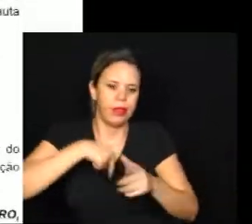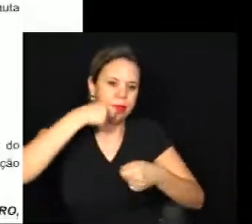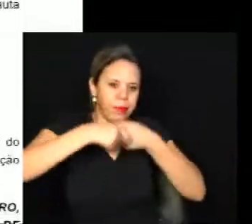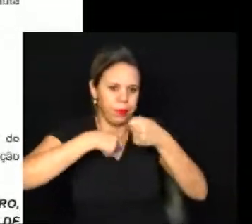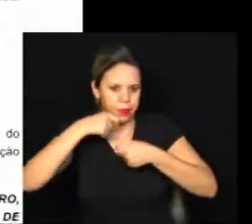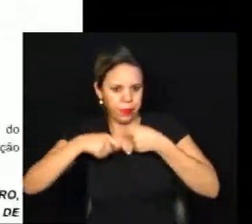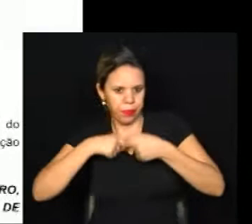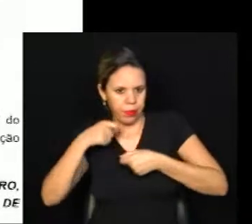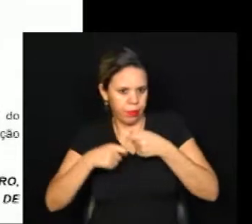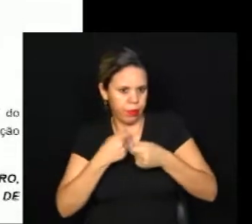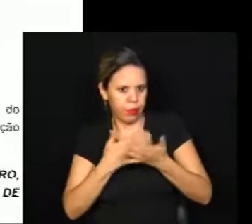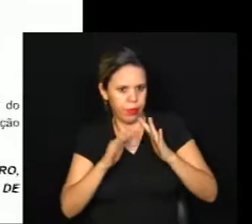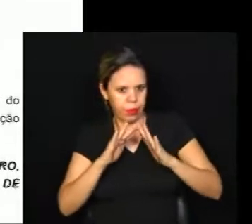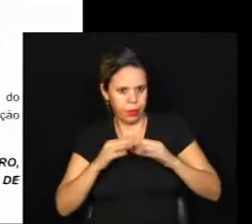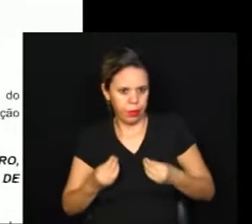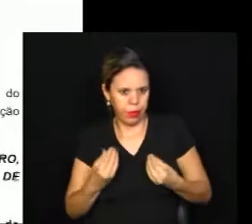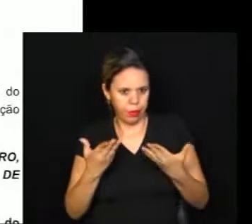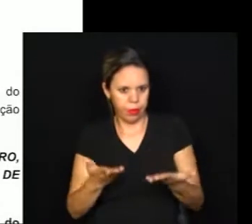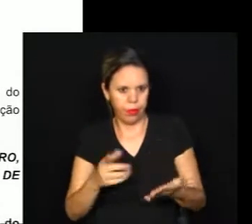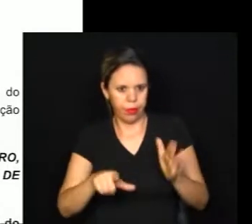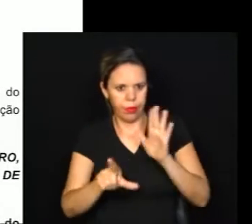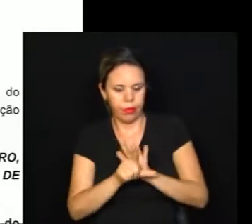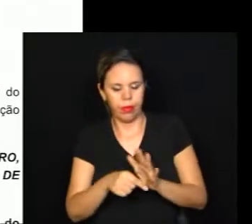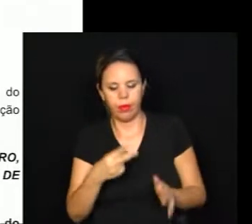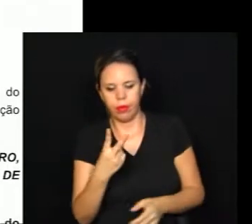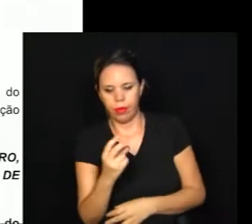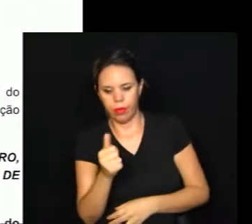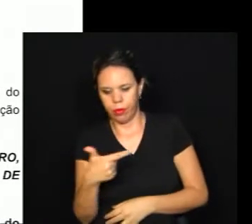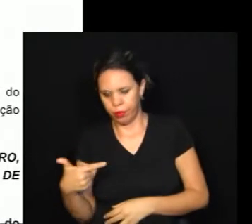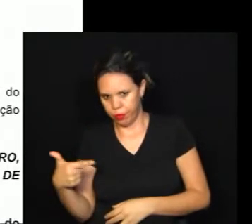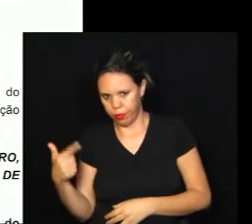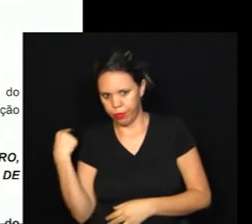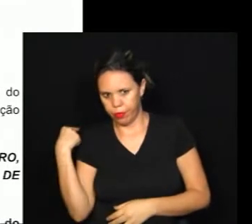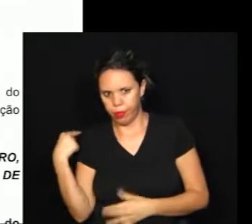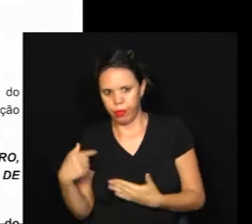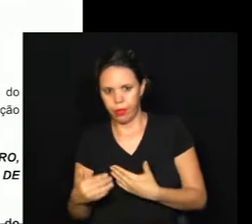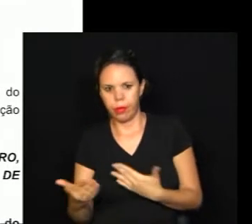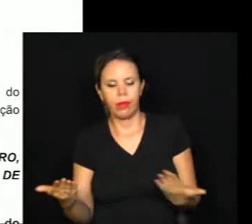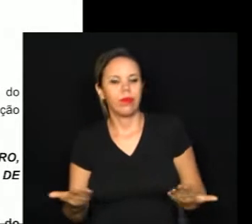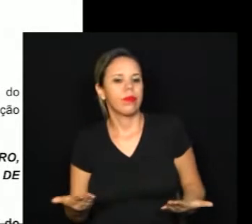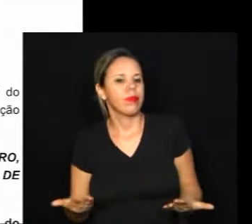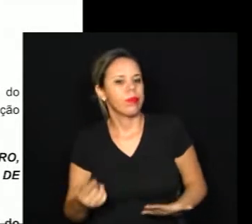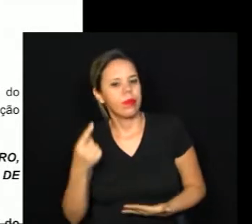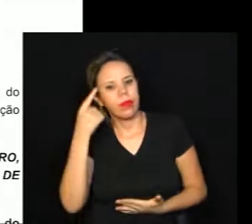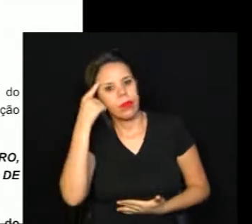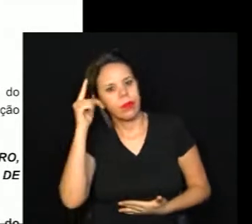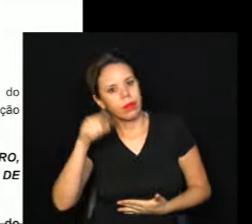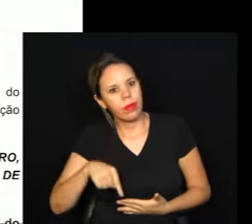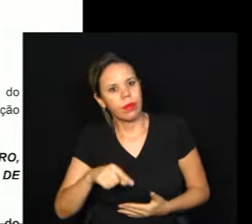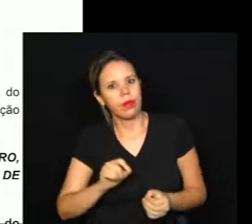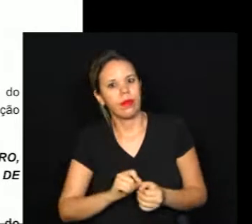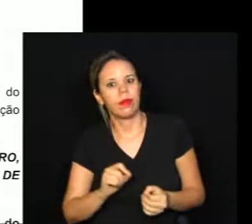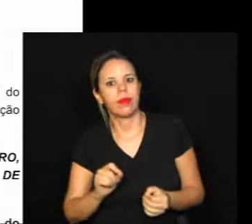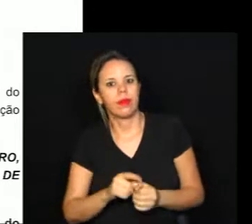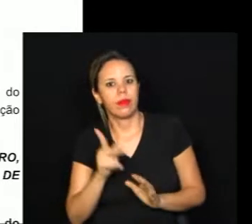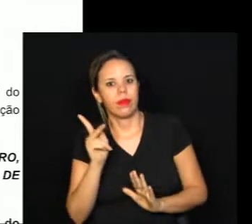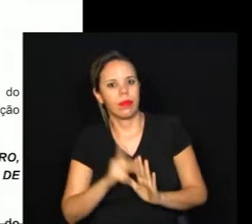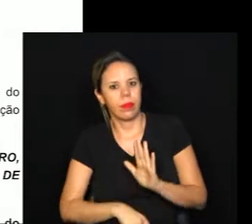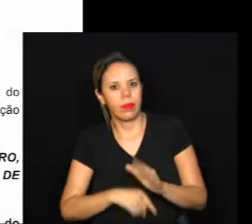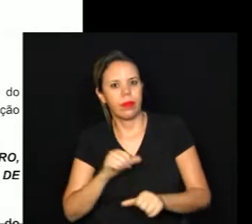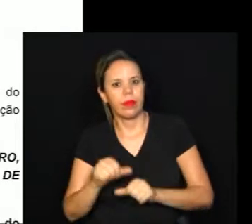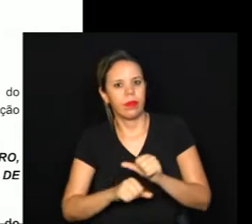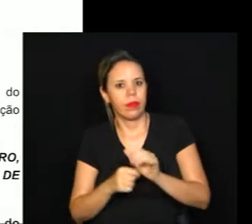Alimentação Escolar. É uma lei de 2012 e agora a ideia, inclusive é um projeto que